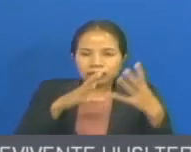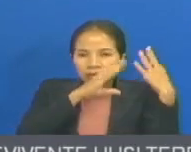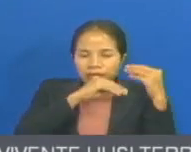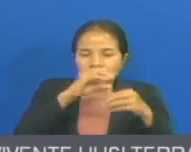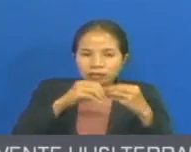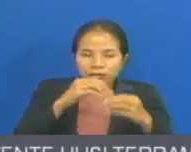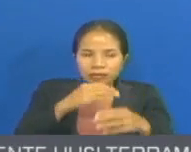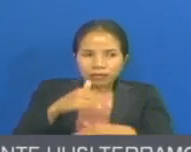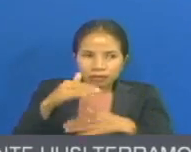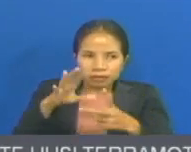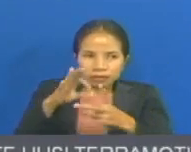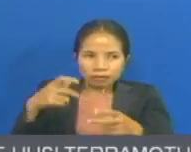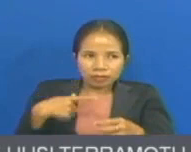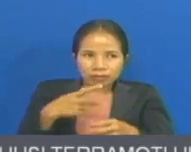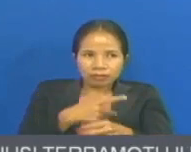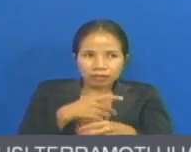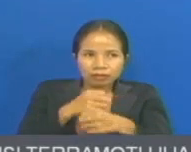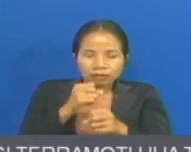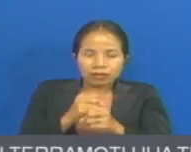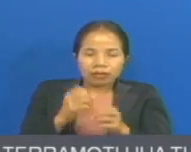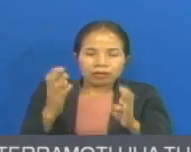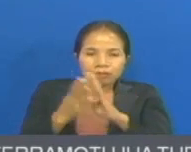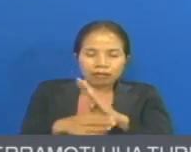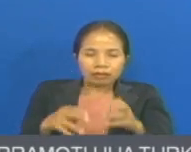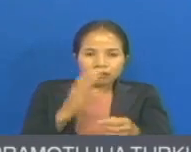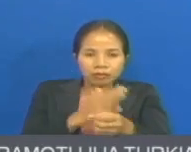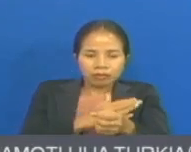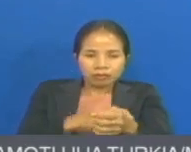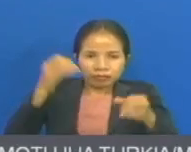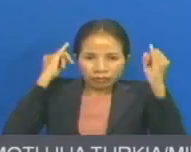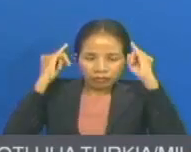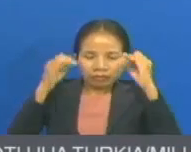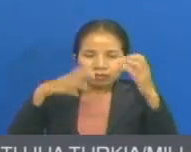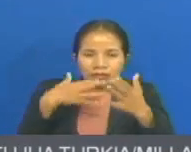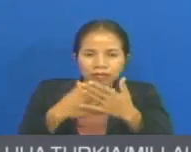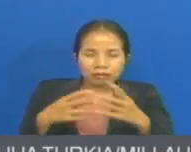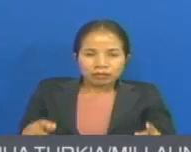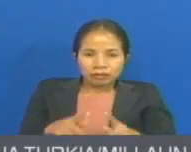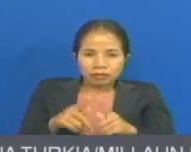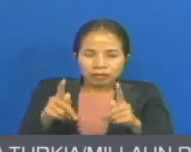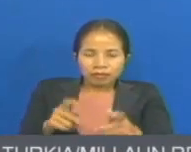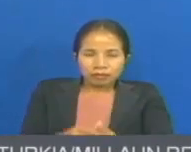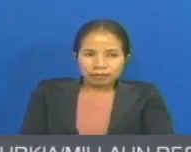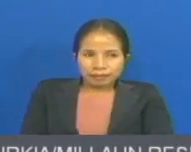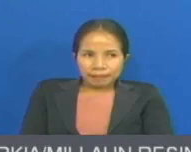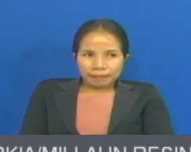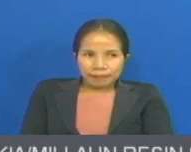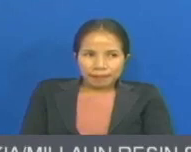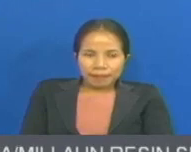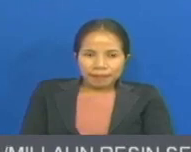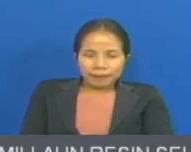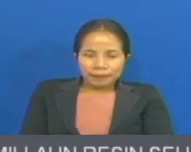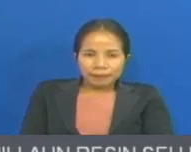processo eleição parlamentar o de halo balanço no promove informação saudável ba público. A nossa forma editorial